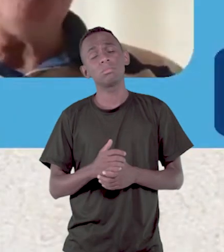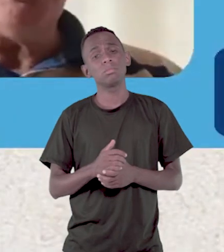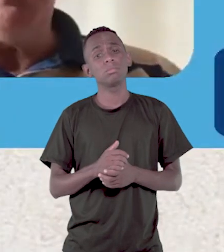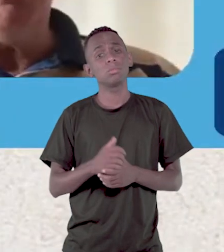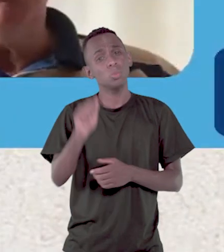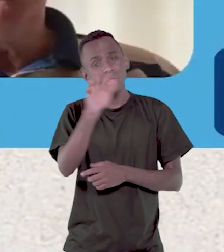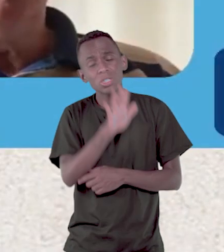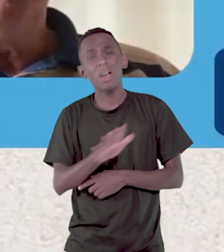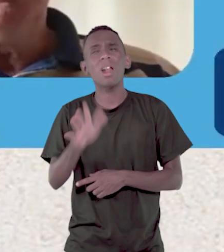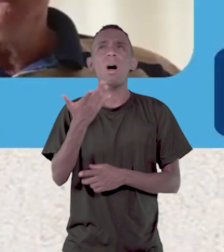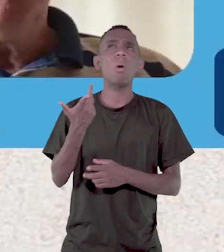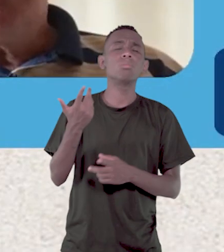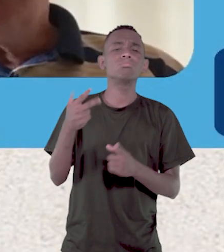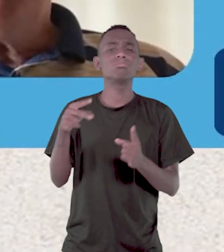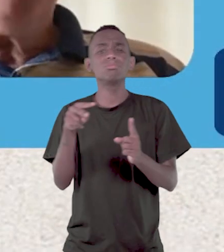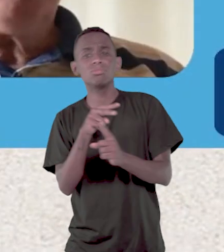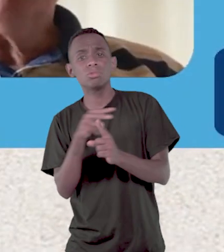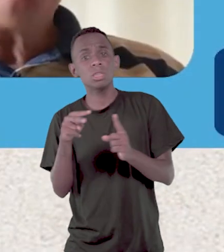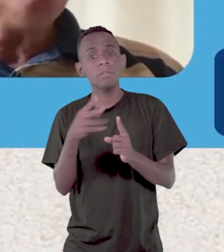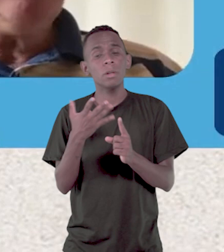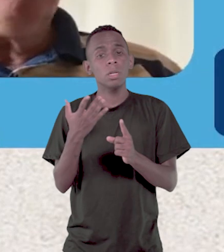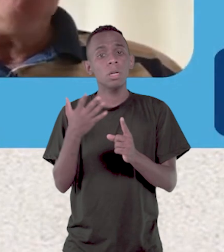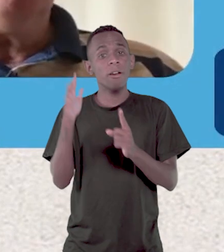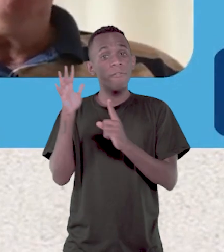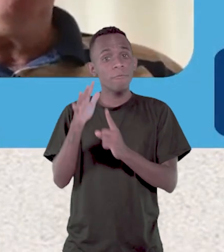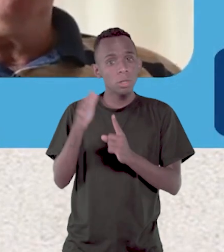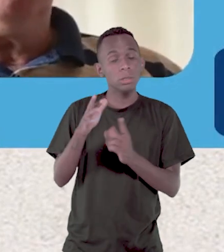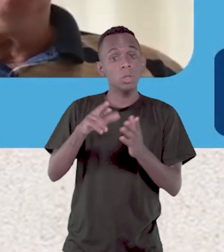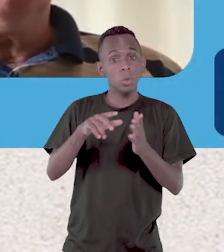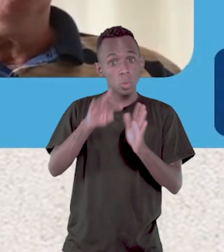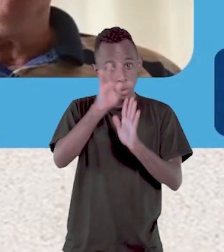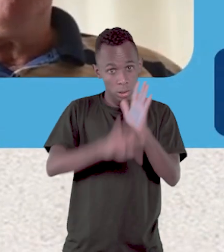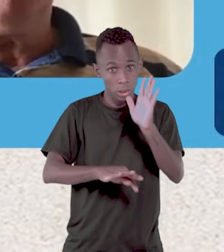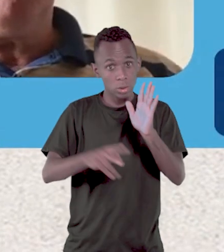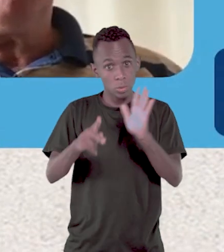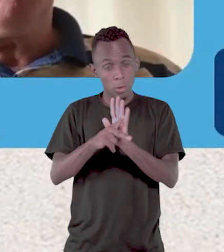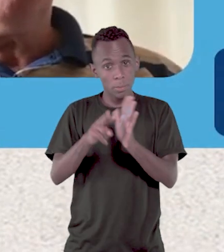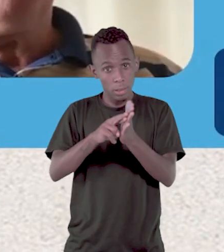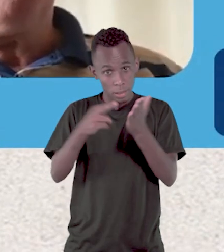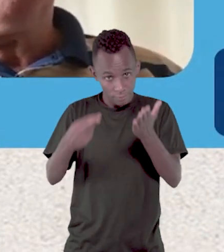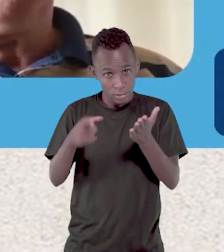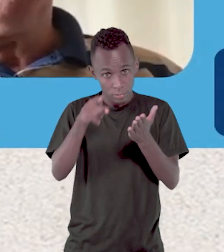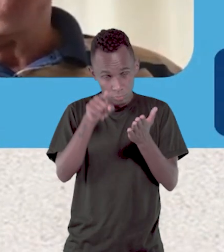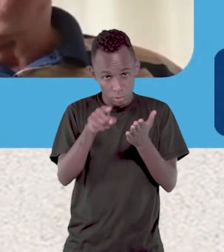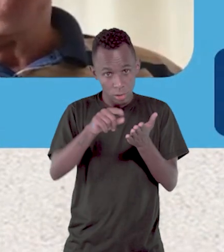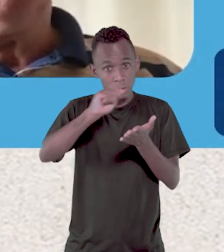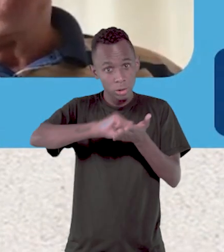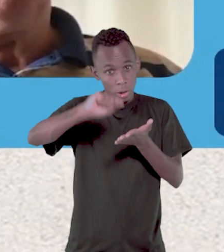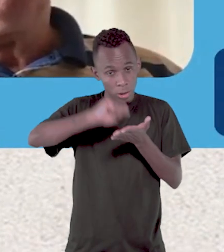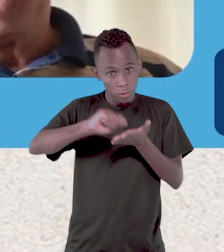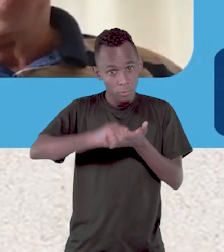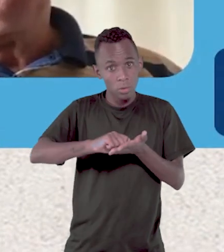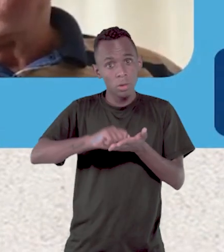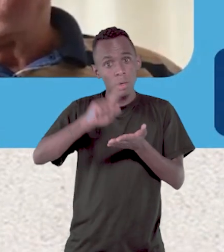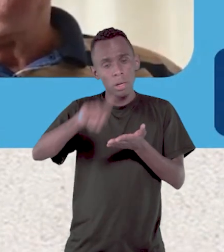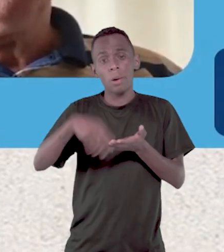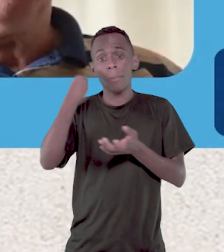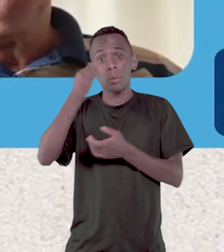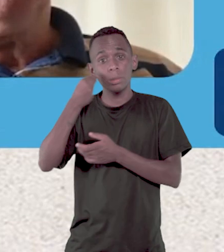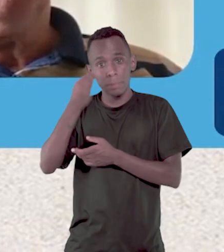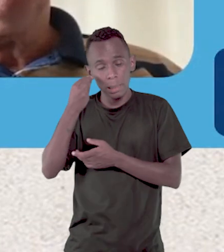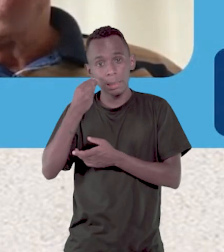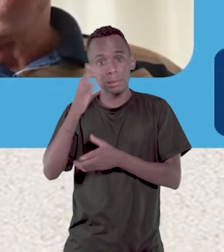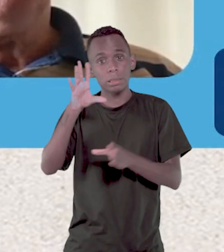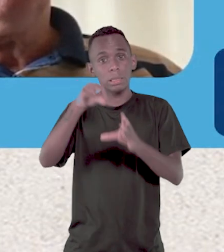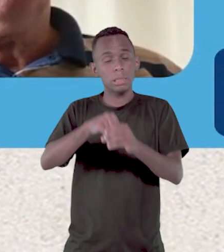De uma maneira geral? Da influência, por exemplo, o texto que você fez para a revista, para o livro que você